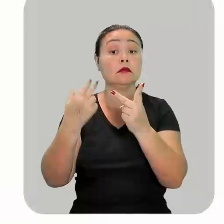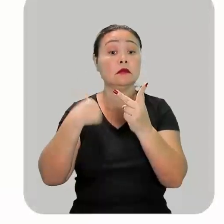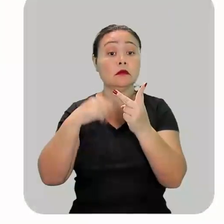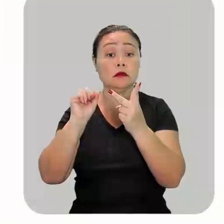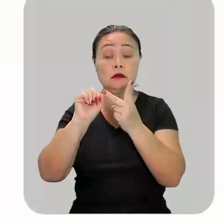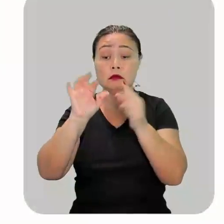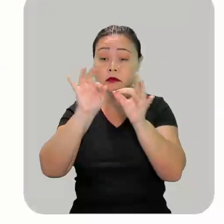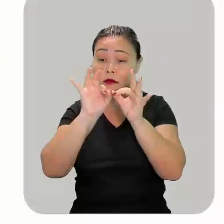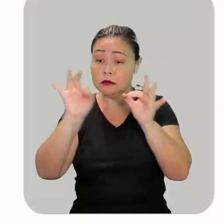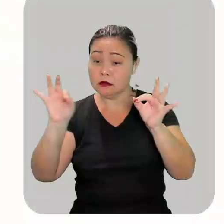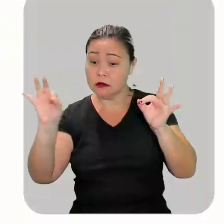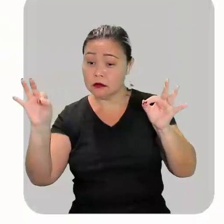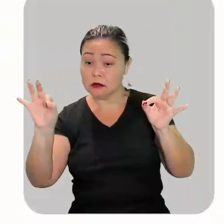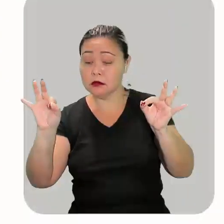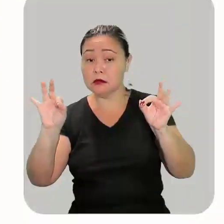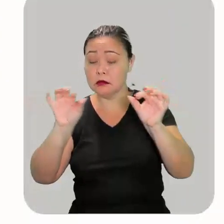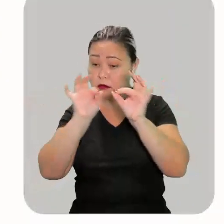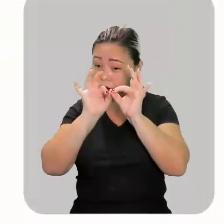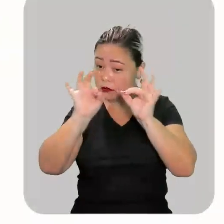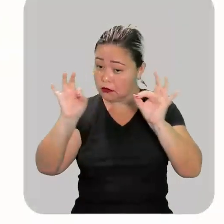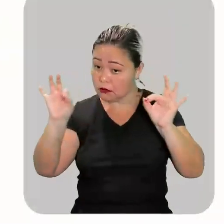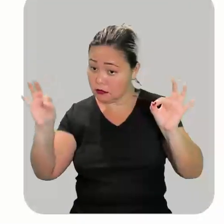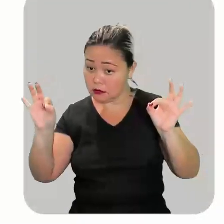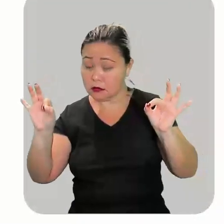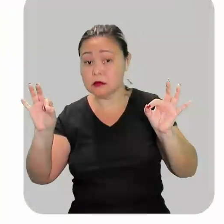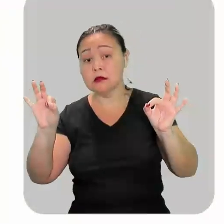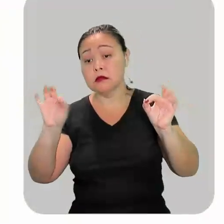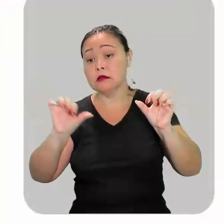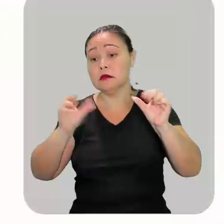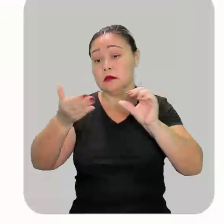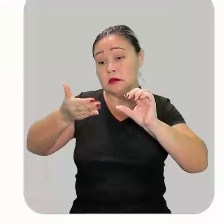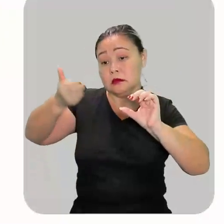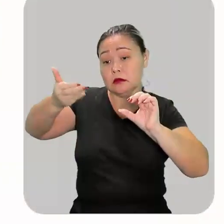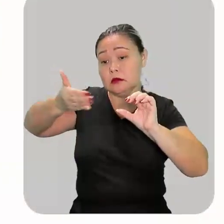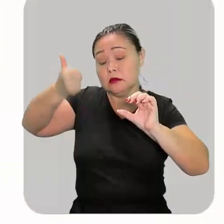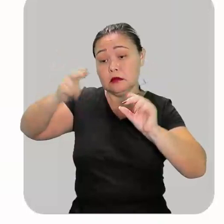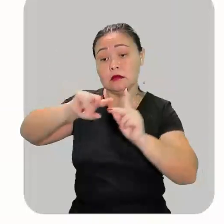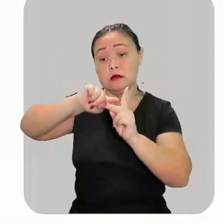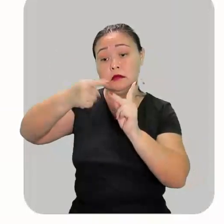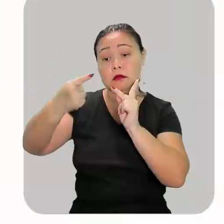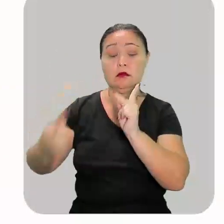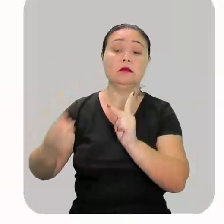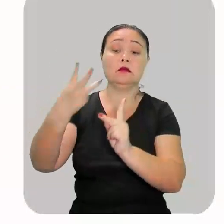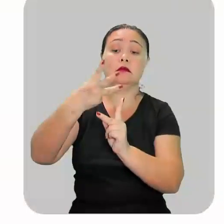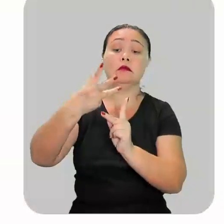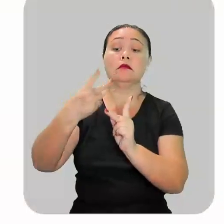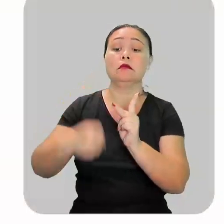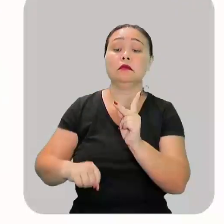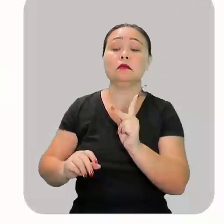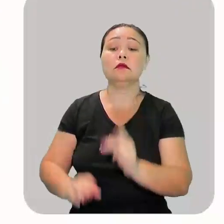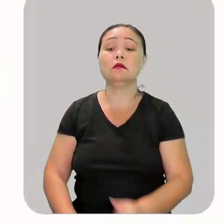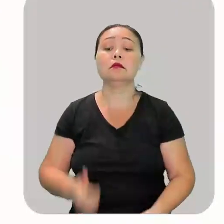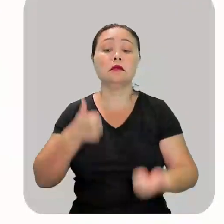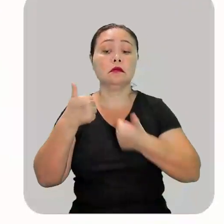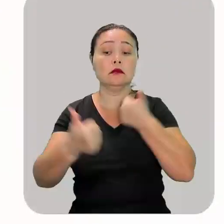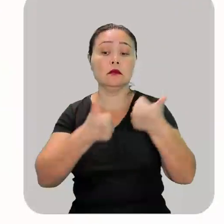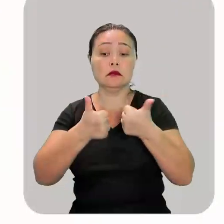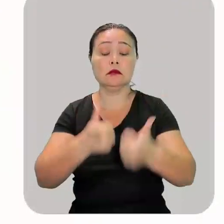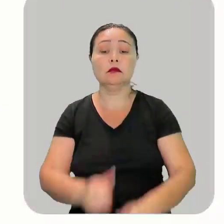quer uma escala linear, na linha, né? Isso. Então a gente tem que extrair a raiz cúbica por conta disso, tá?